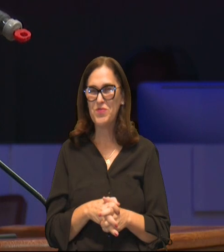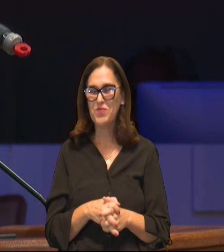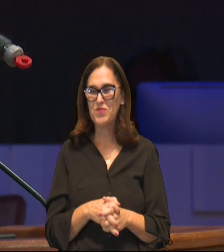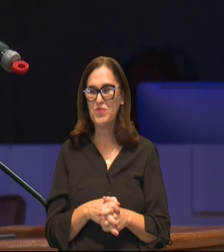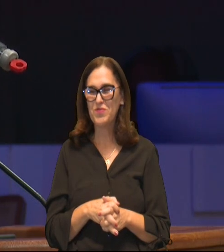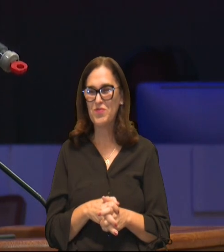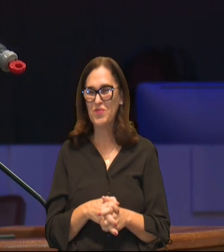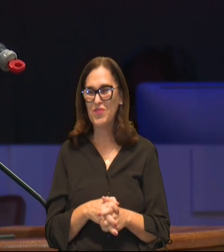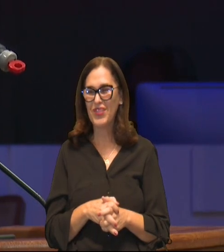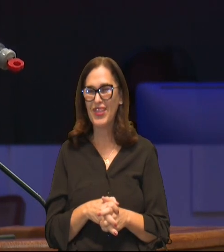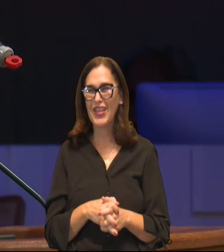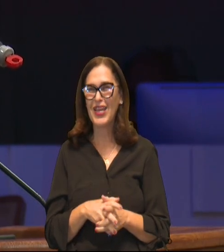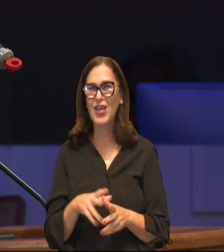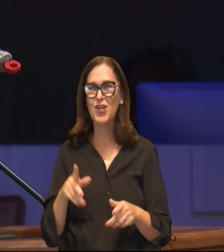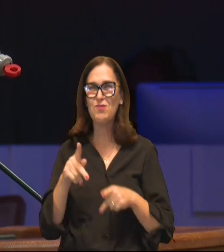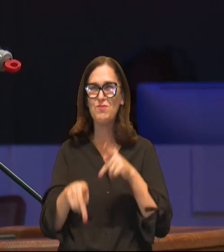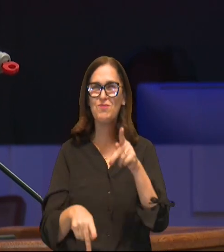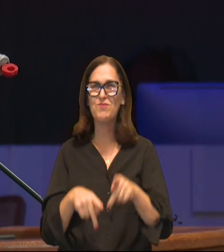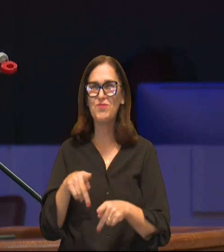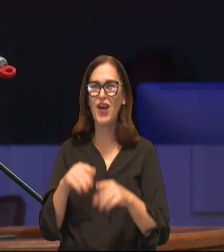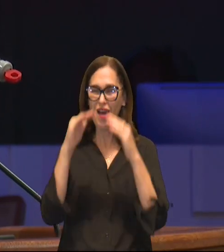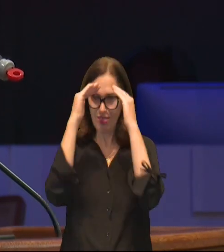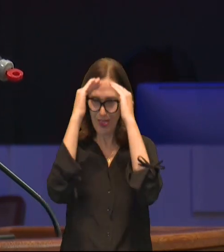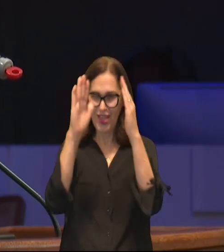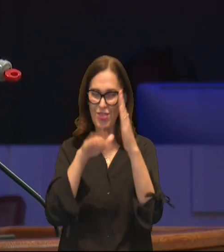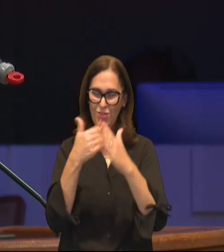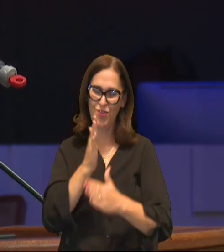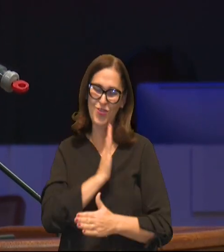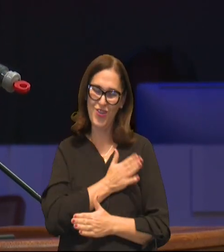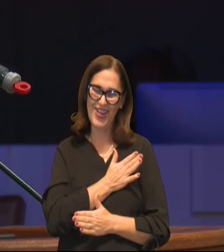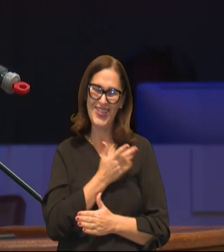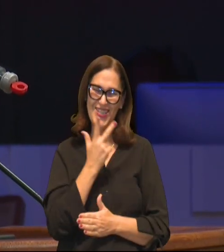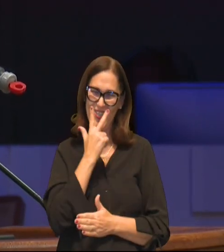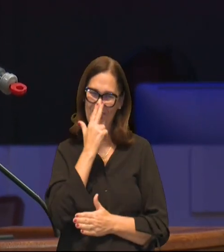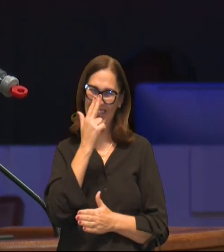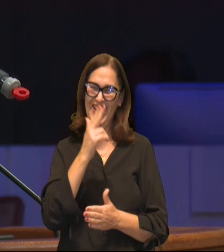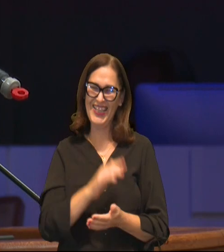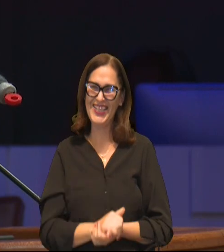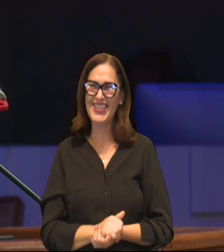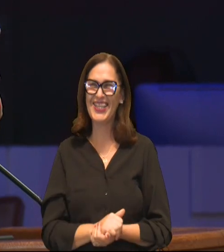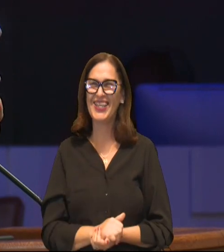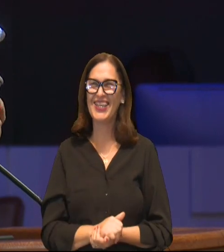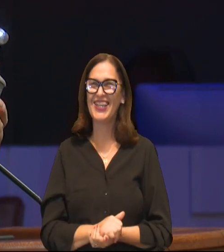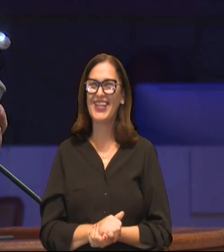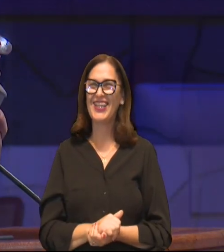Eu acho que ele está dizendo para o povo de Deus temer ao Senhor de todo o coração.